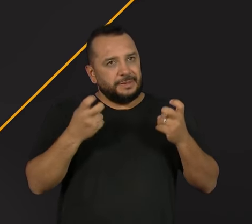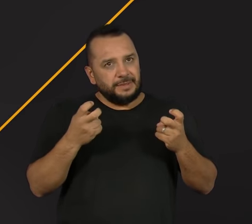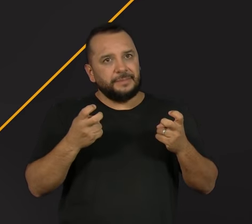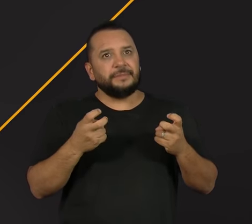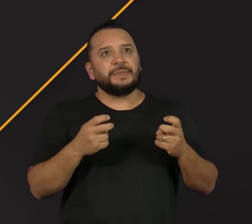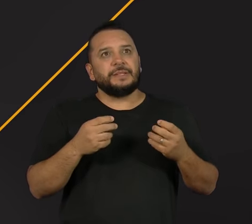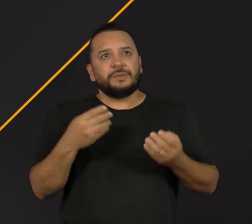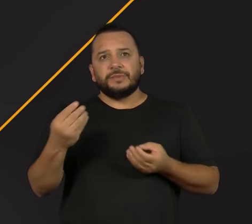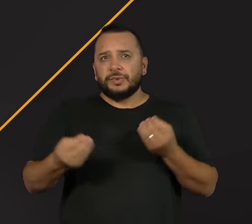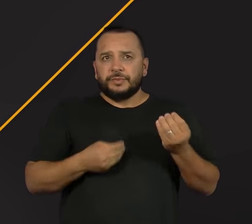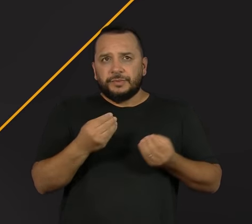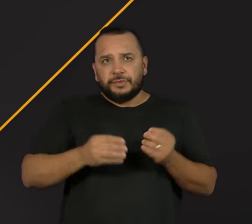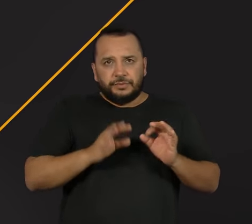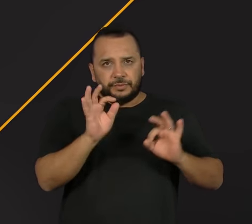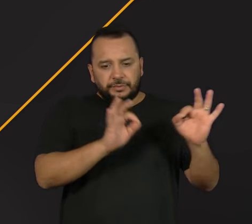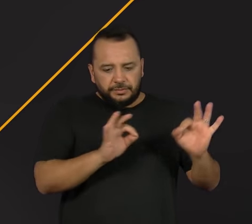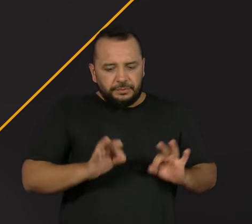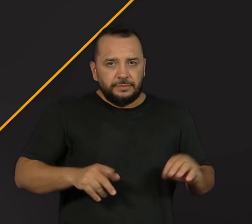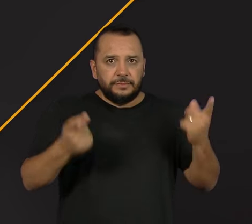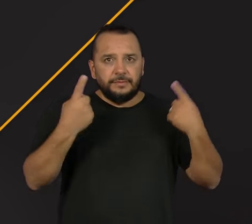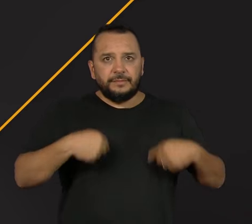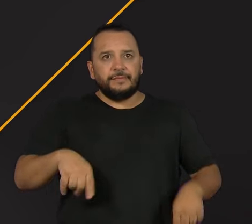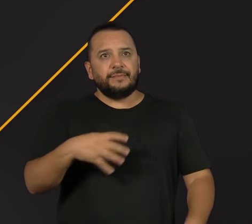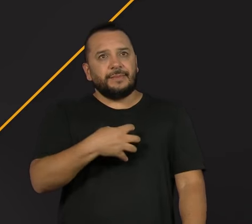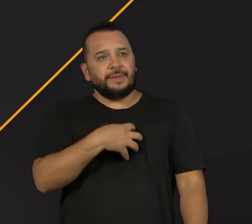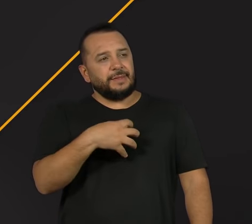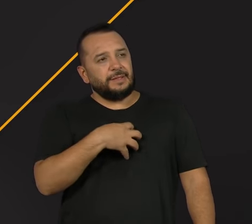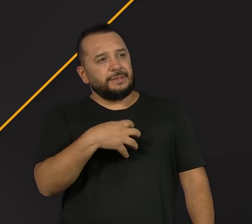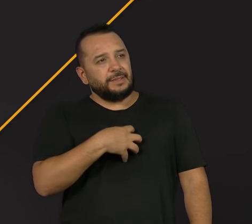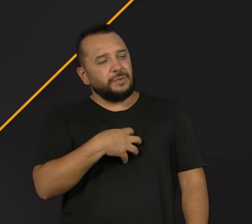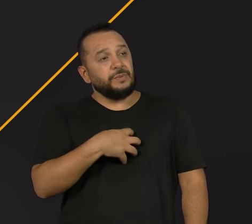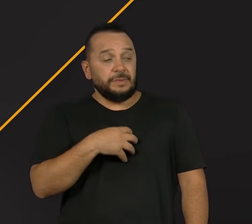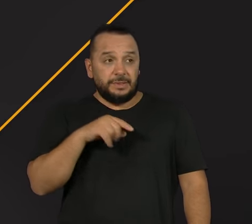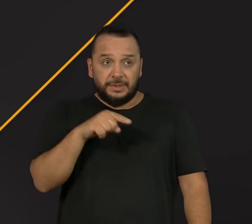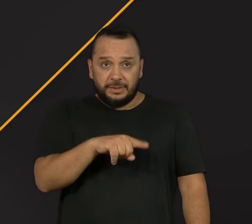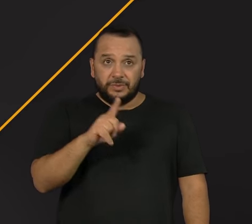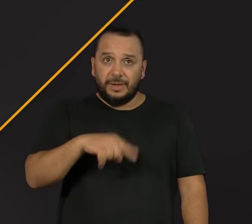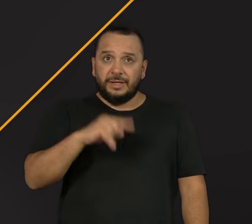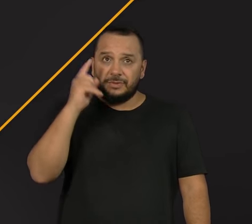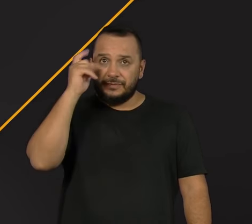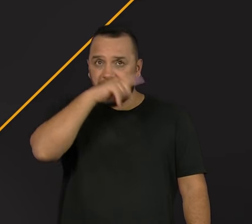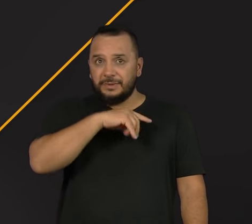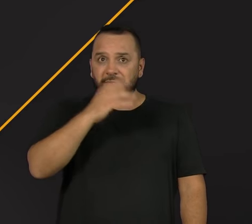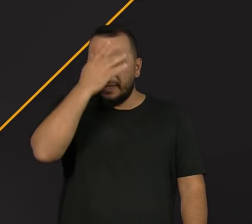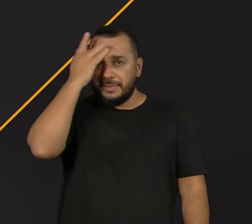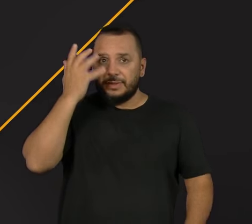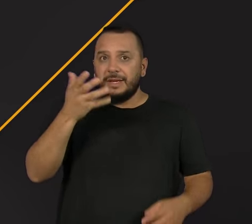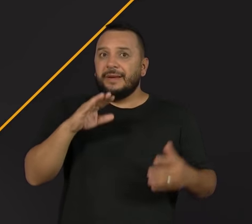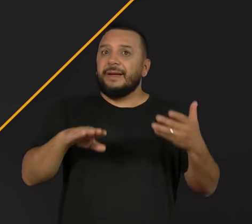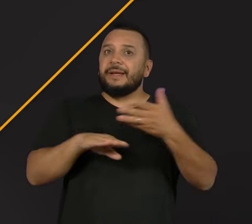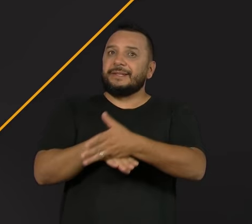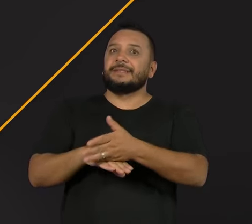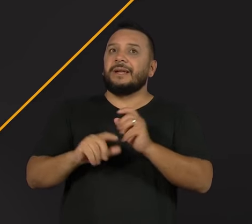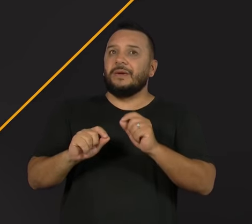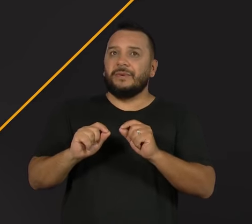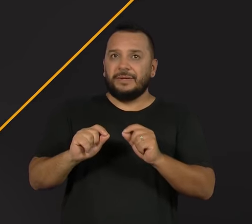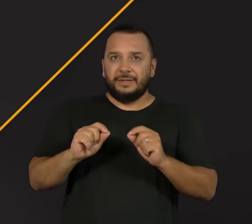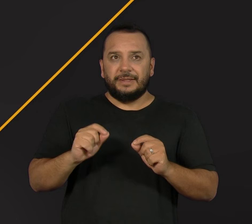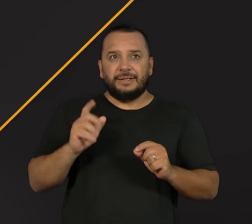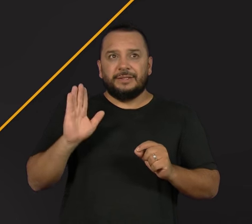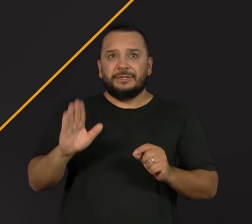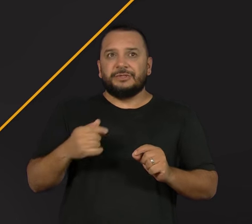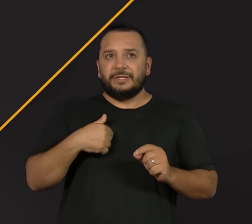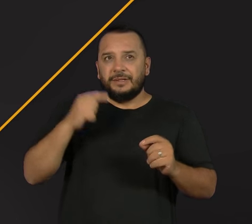perceptivos para organizar a sensação. E isso é o difícil. A pessoa quer entrar no seu âmbito mais